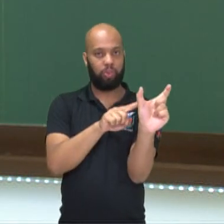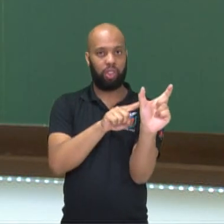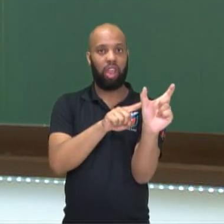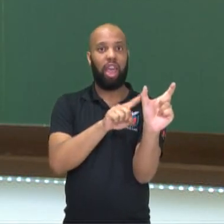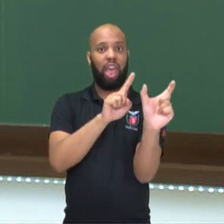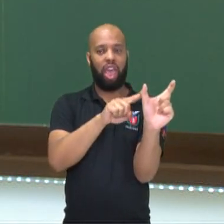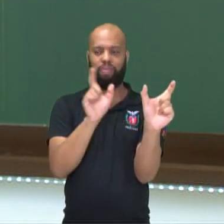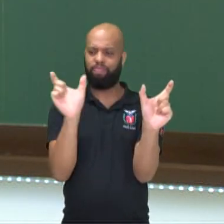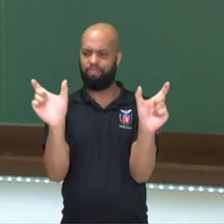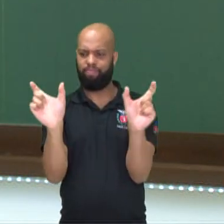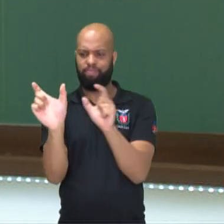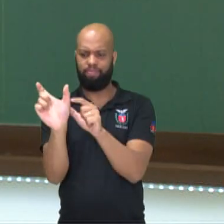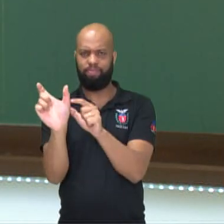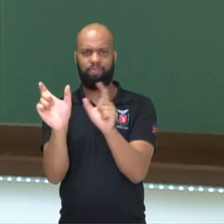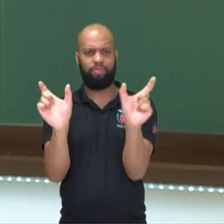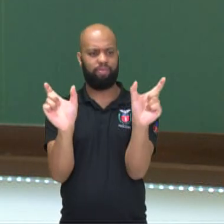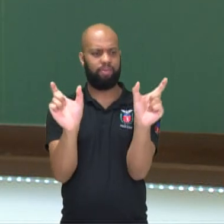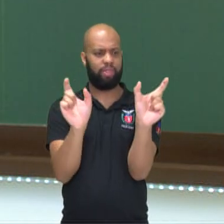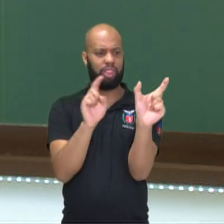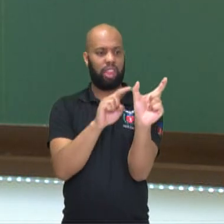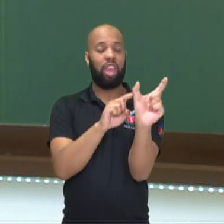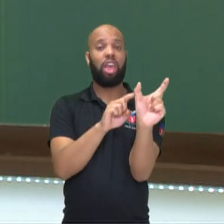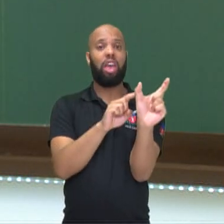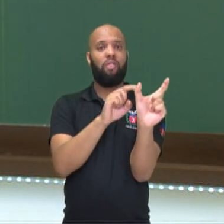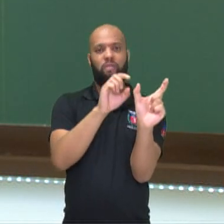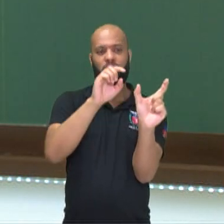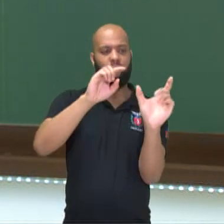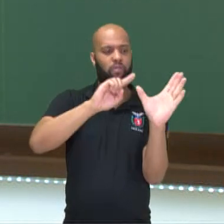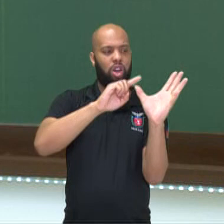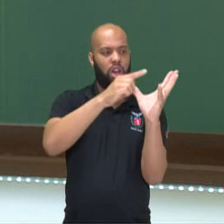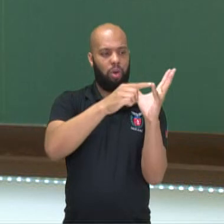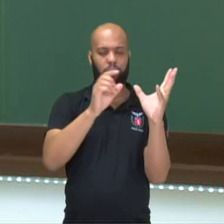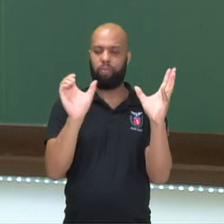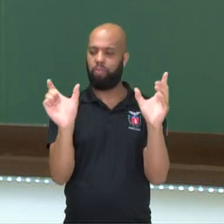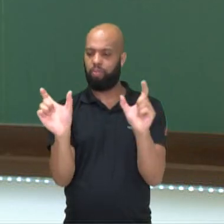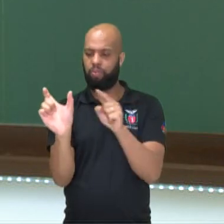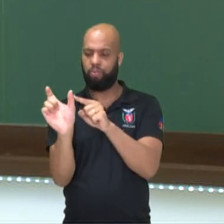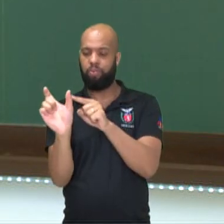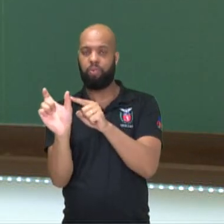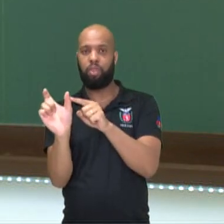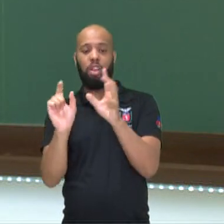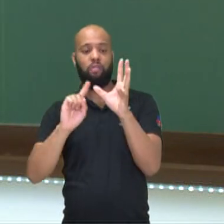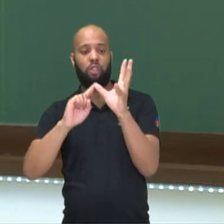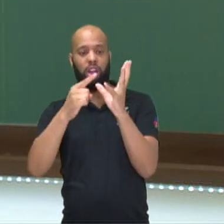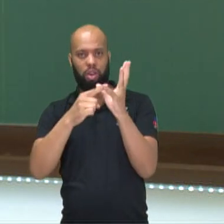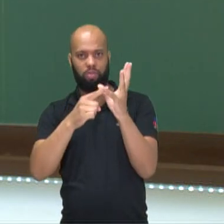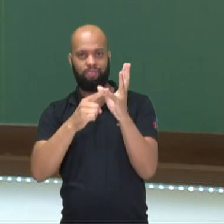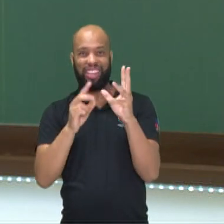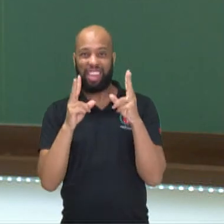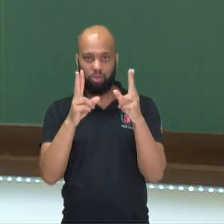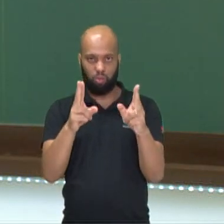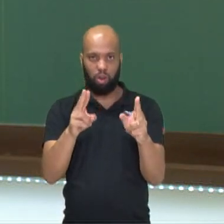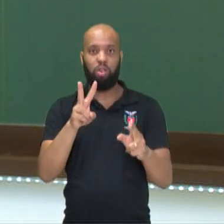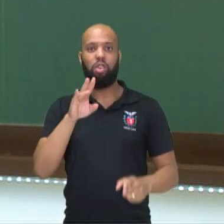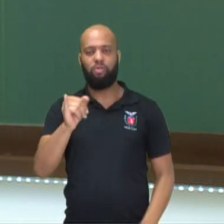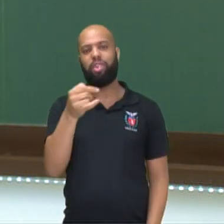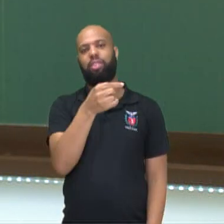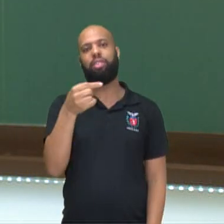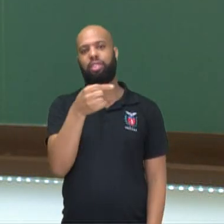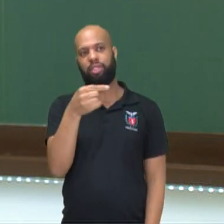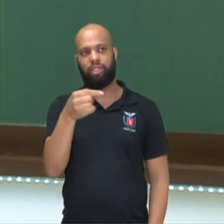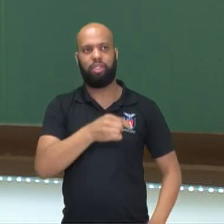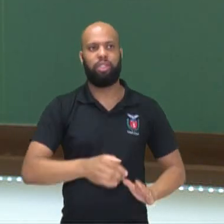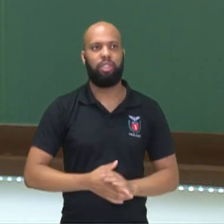dobrou vogais, o que acontece? O hífen aparece. Mas eu estou muito engraçadinho, né? Olha, outra rima aí. O que acontece? O